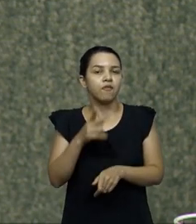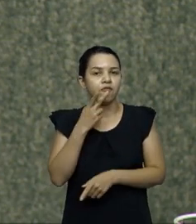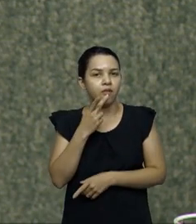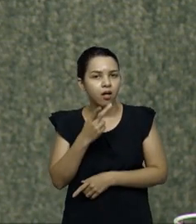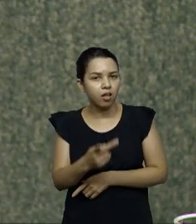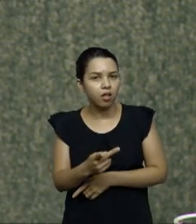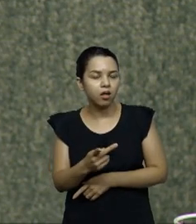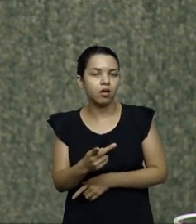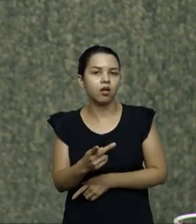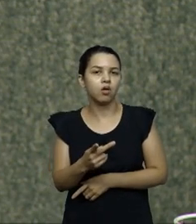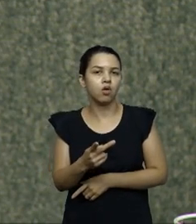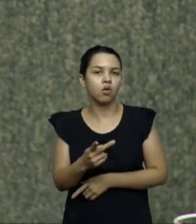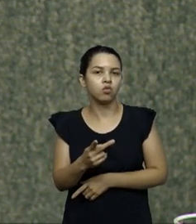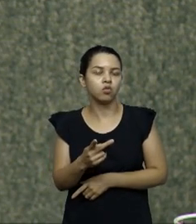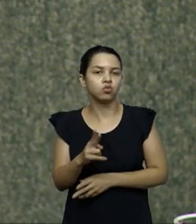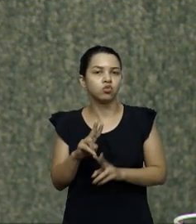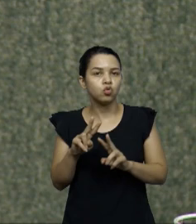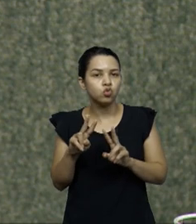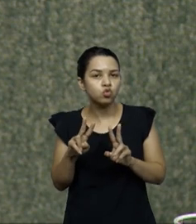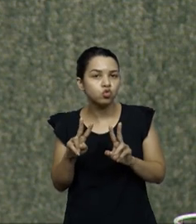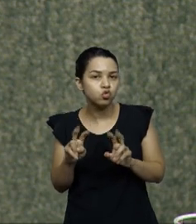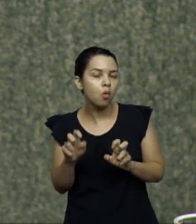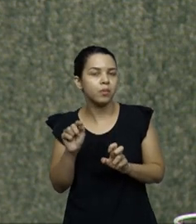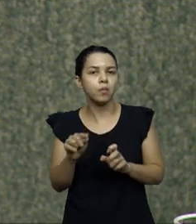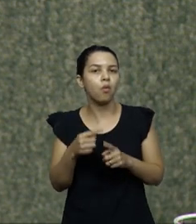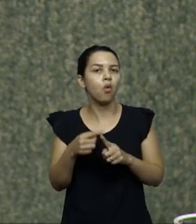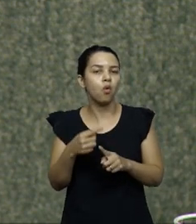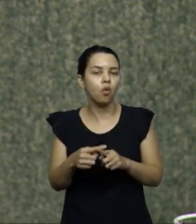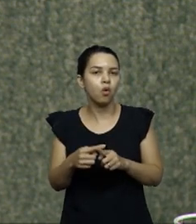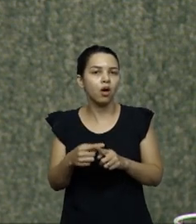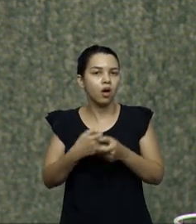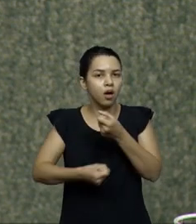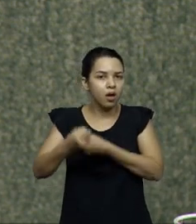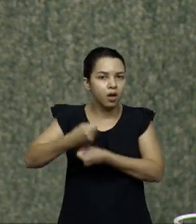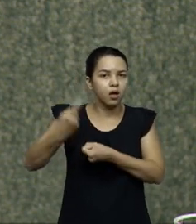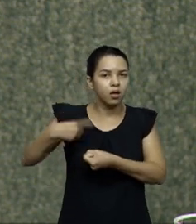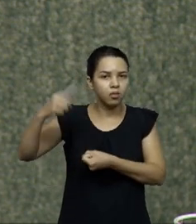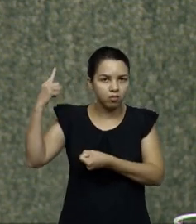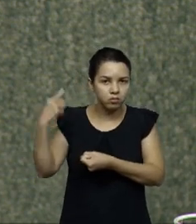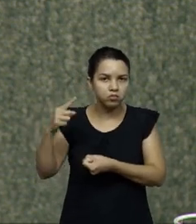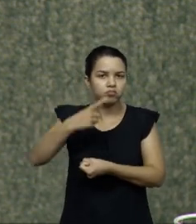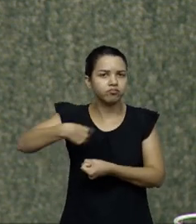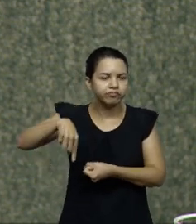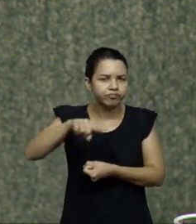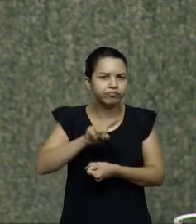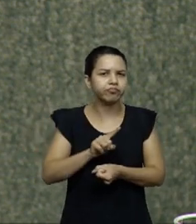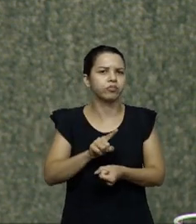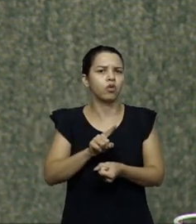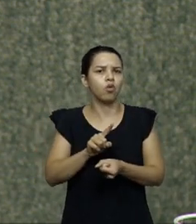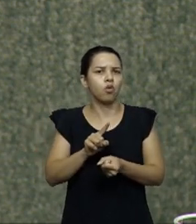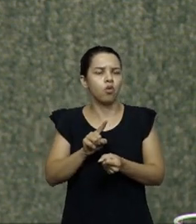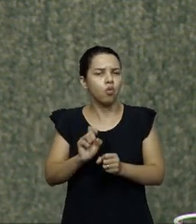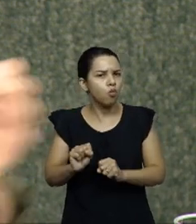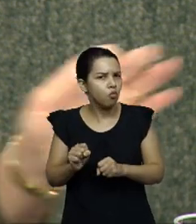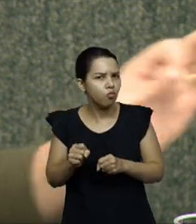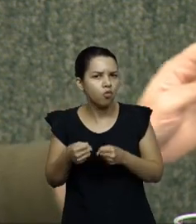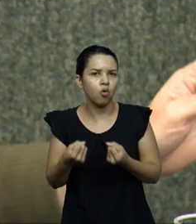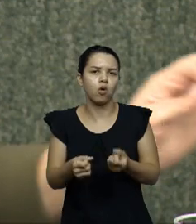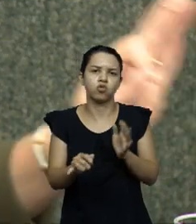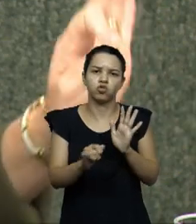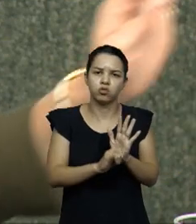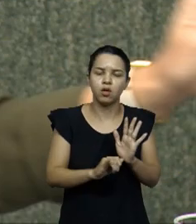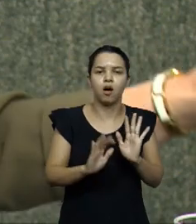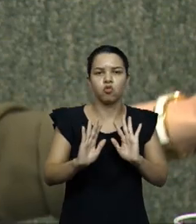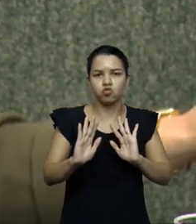o ano passado nós fizemos todas as tentativas nós questionamos o edital o